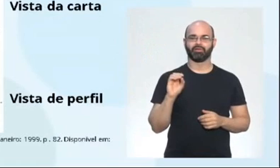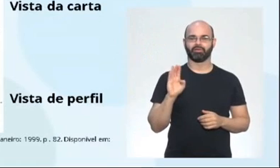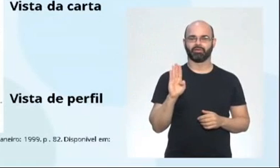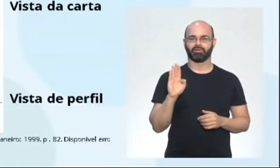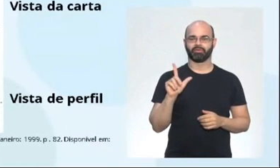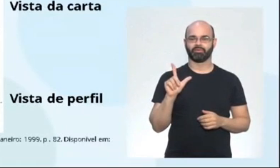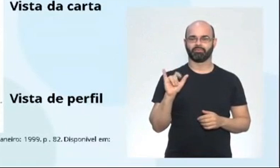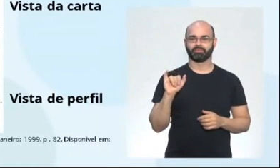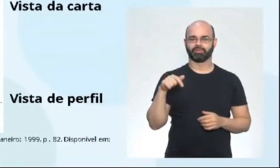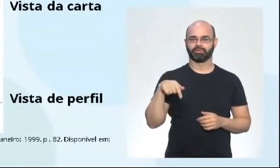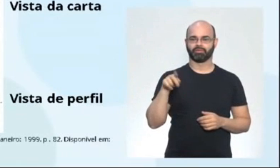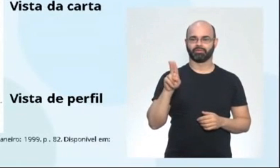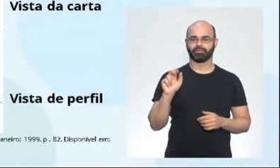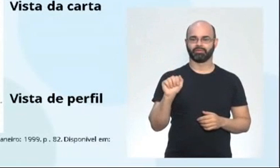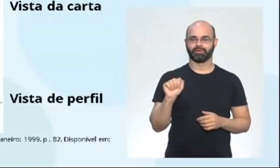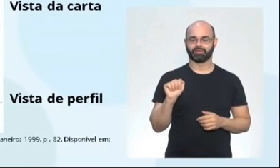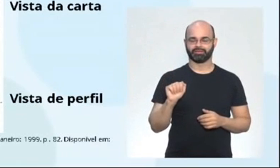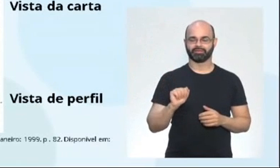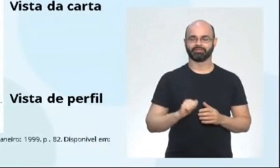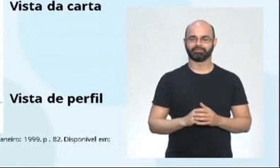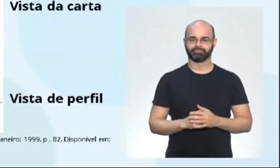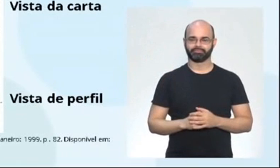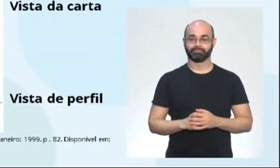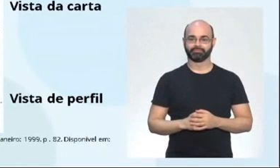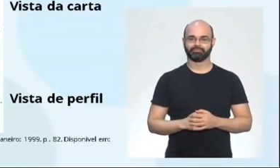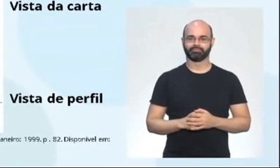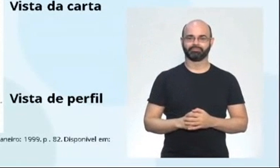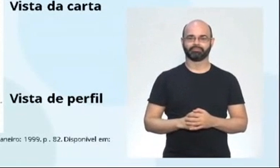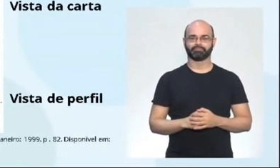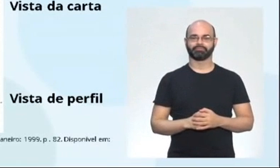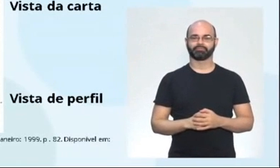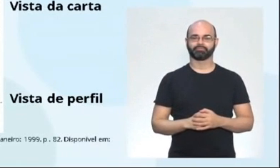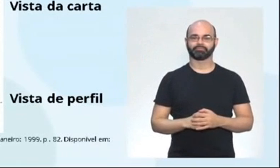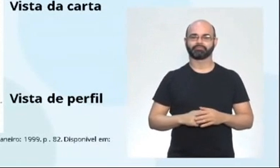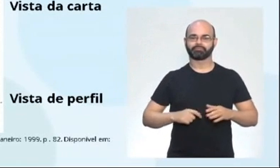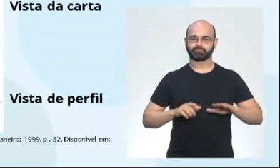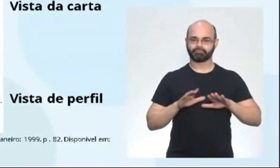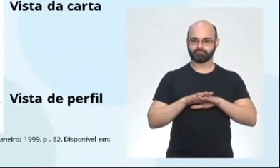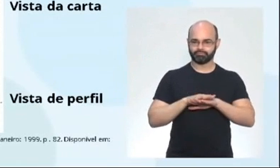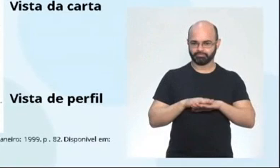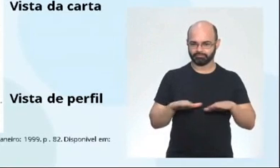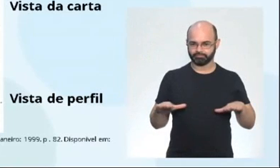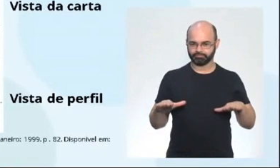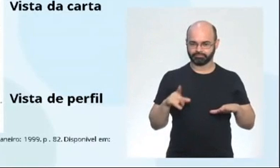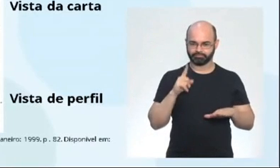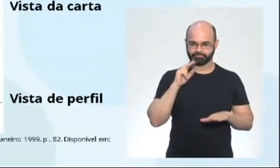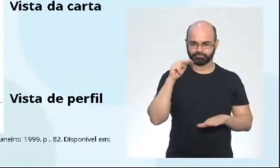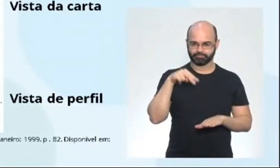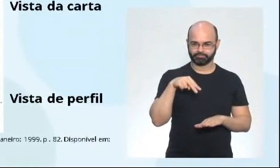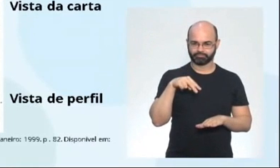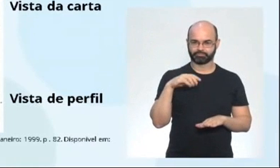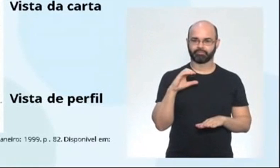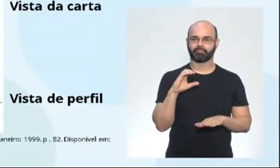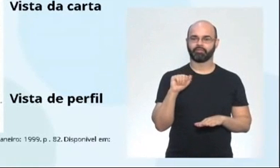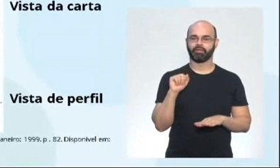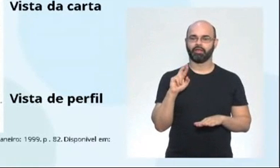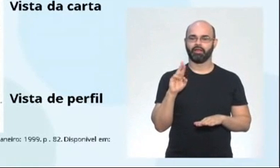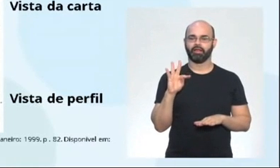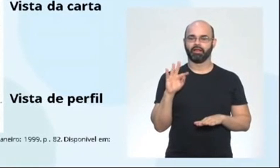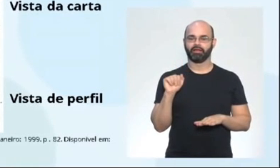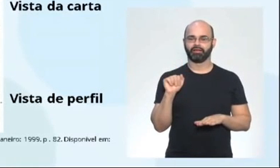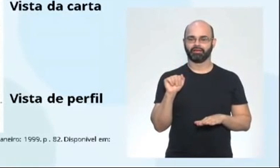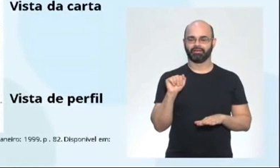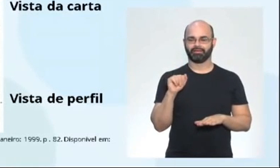temos essa relação aí, tá certo? Nós temos a vista da carta, né, que é aonde nós passamos essa